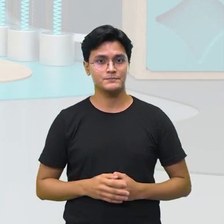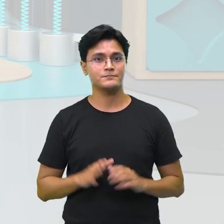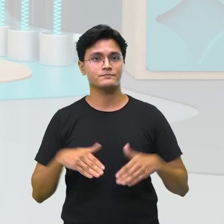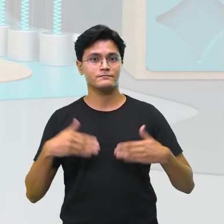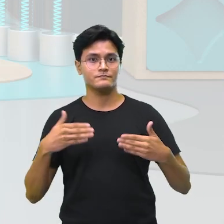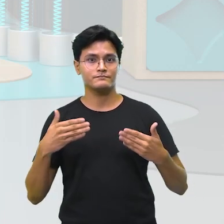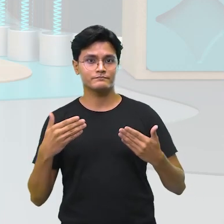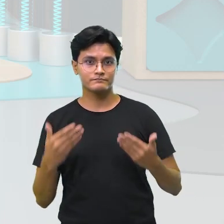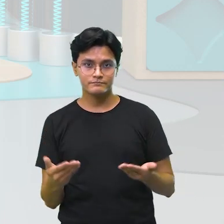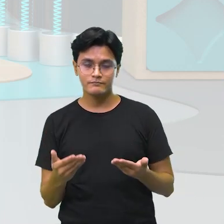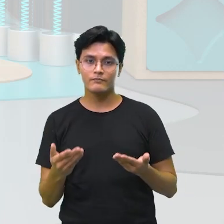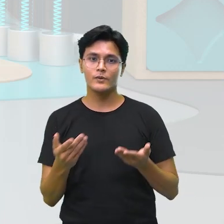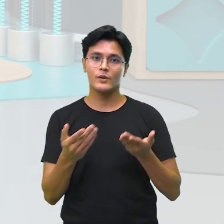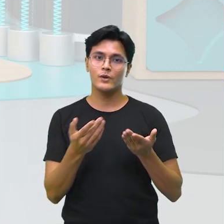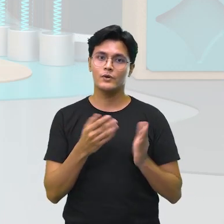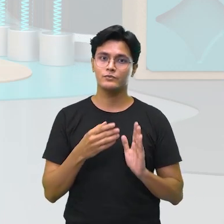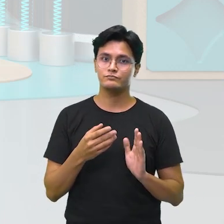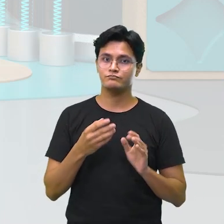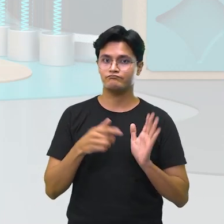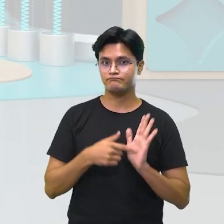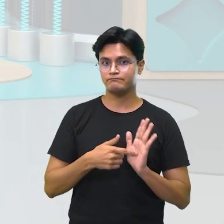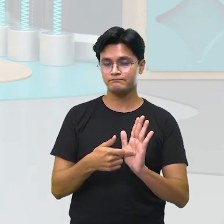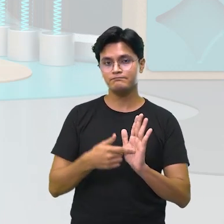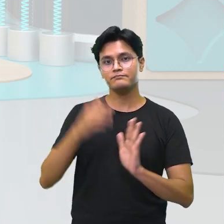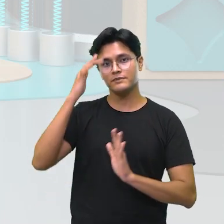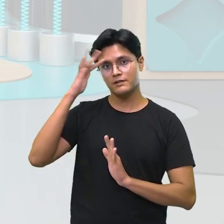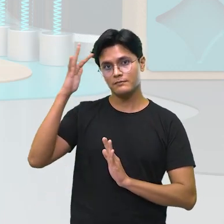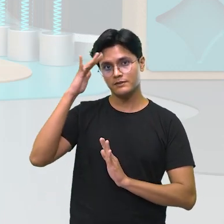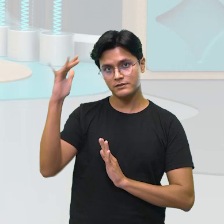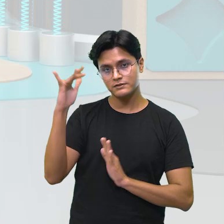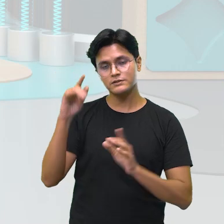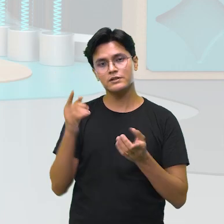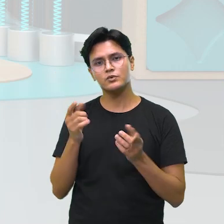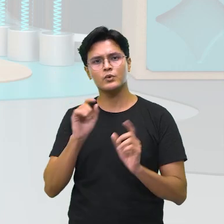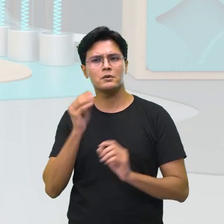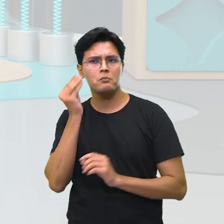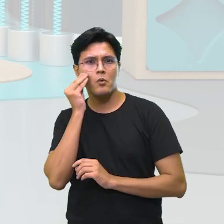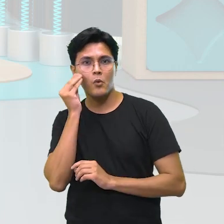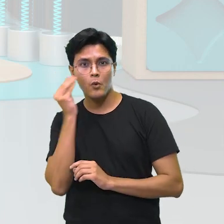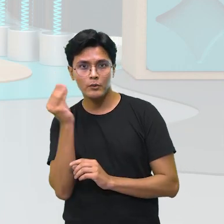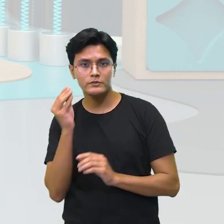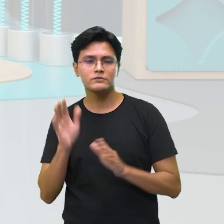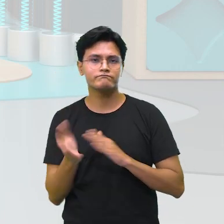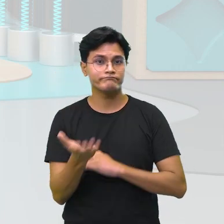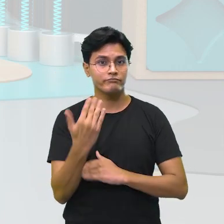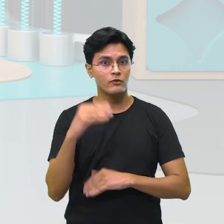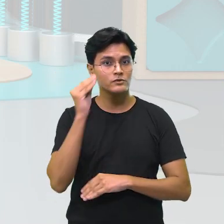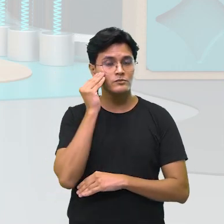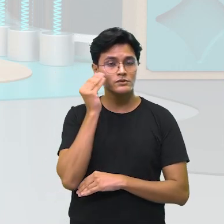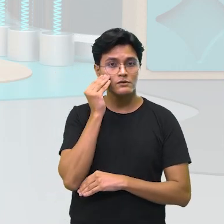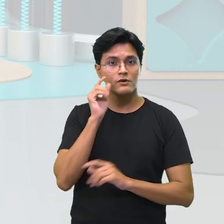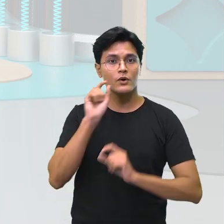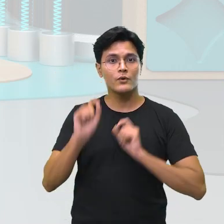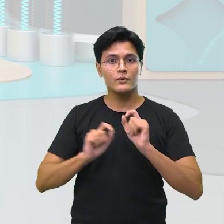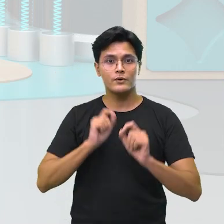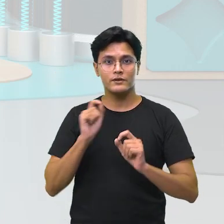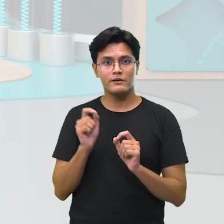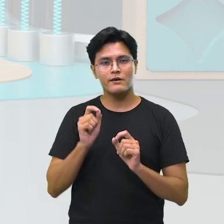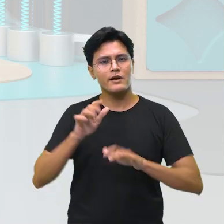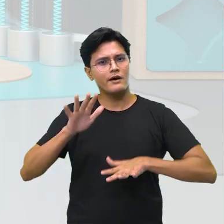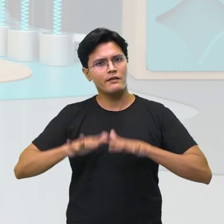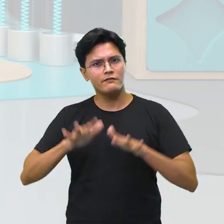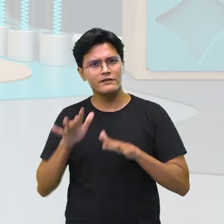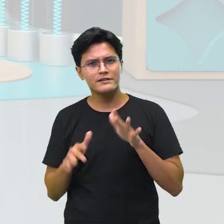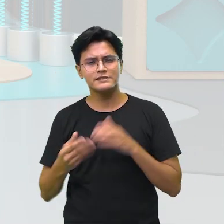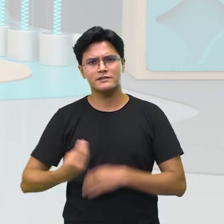essa imaginação, trazendo esse lado mais observador, vamos observar, às vezes a gente está tão na correria